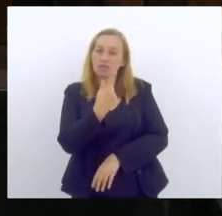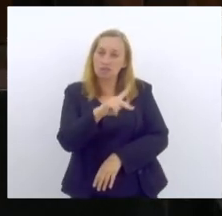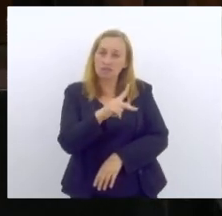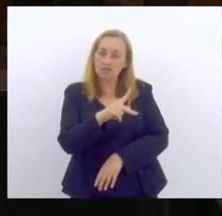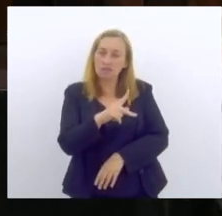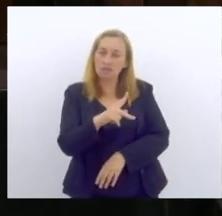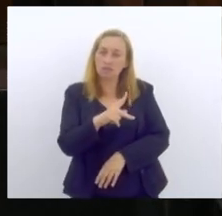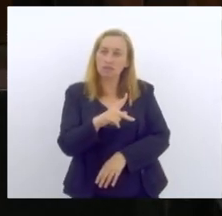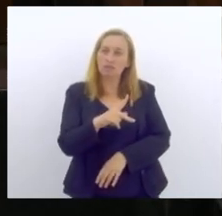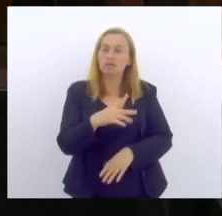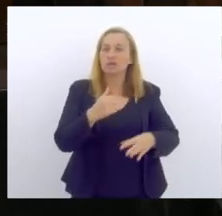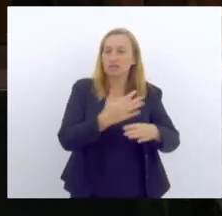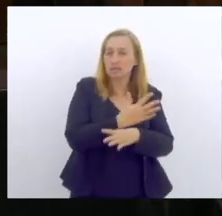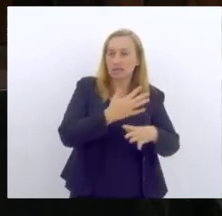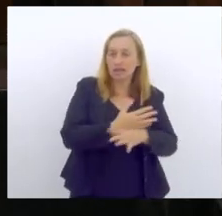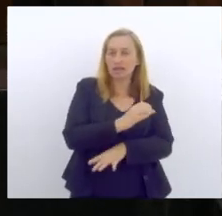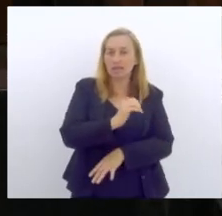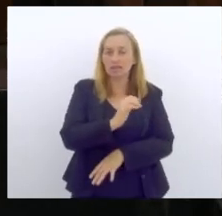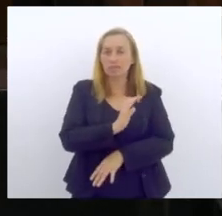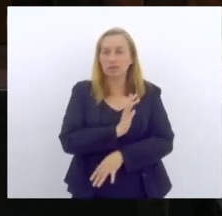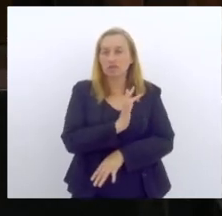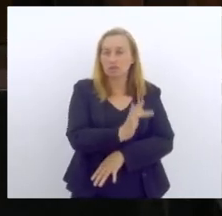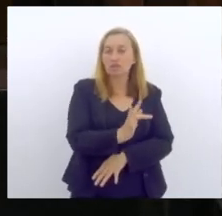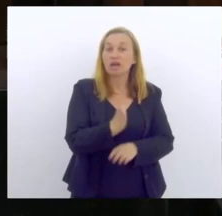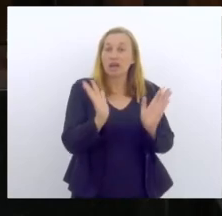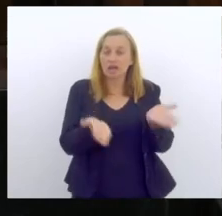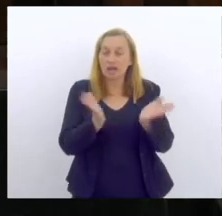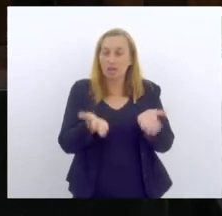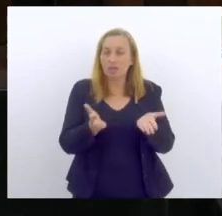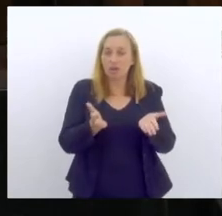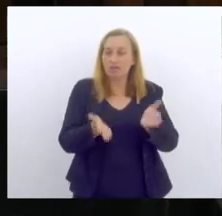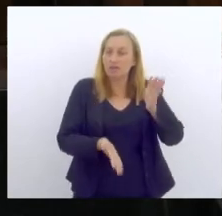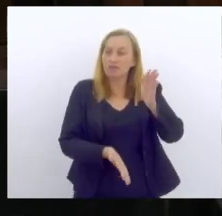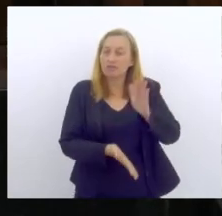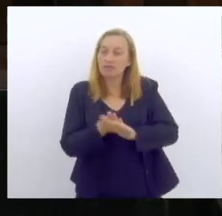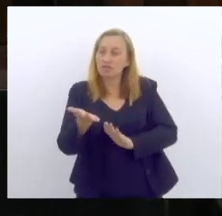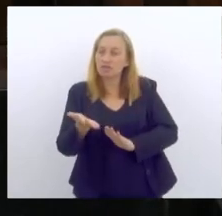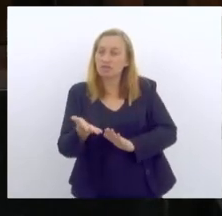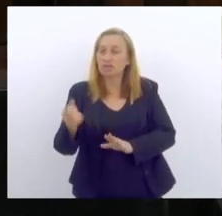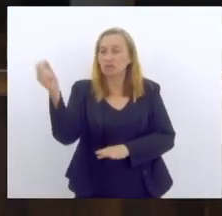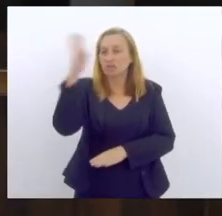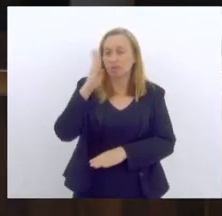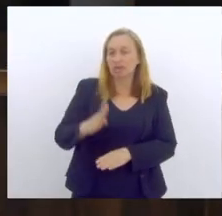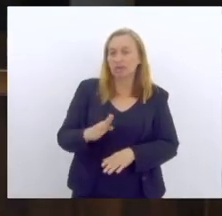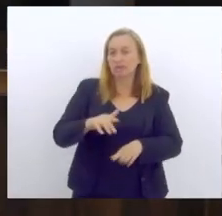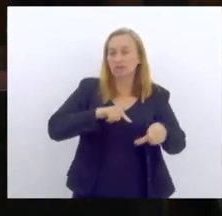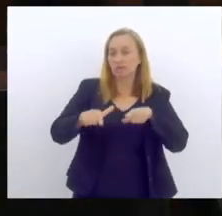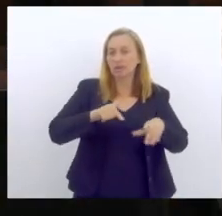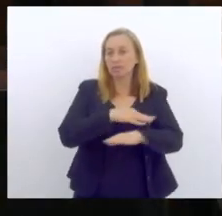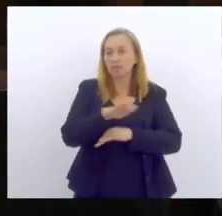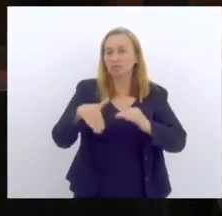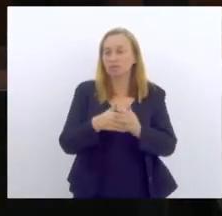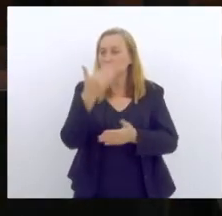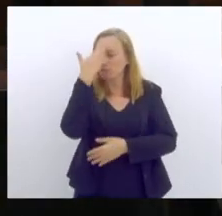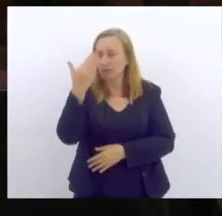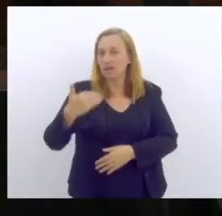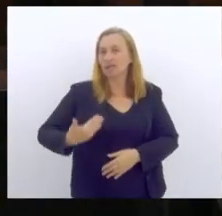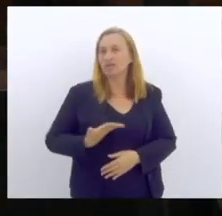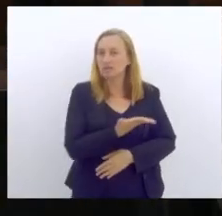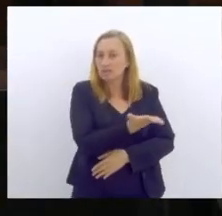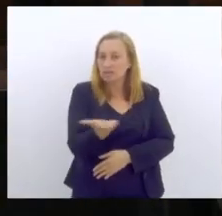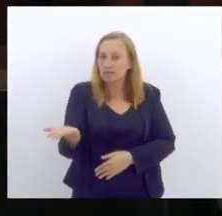sua Baixada Fluminense e agora vai bem se aventurar pelo Brasil trabalhando pelos brasileiros Muito obrigado a todos vocês